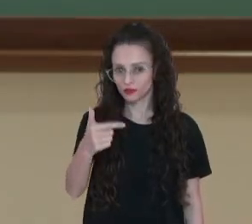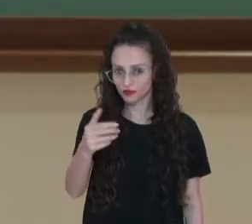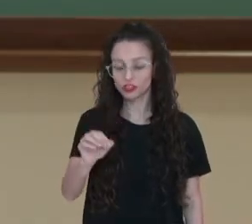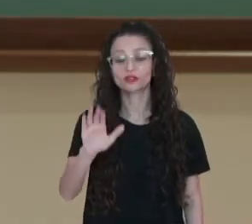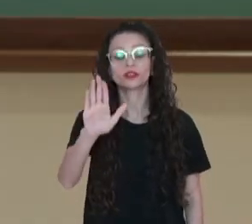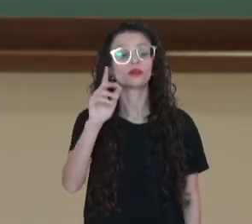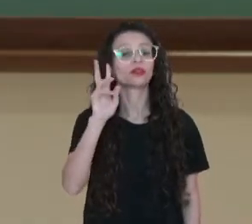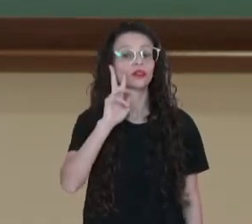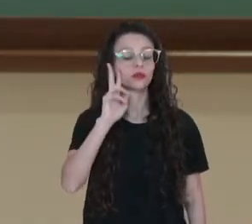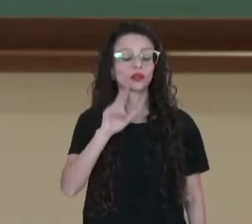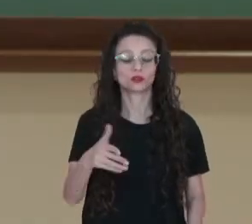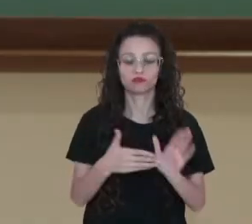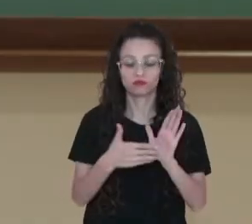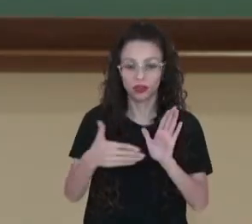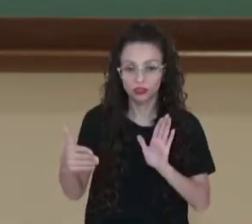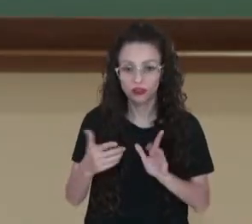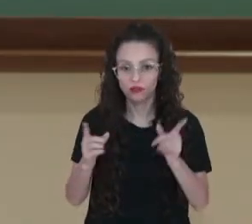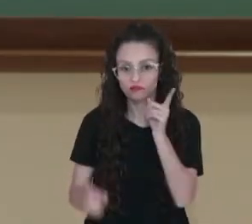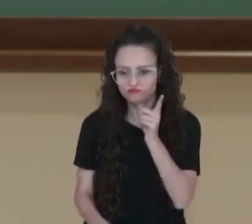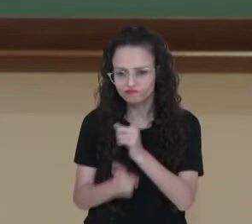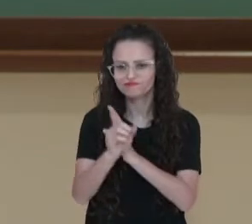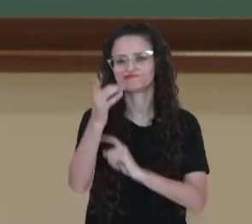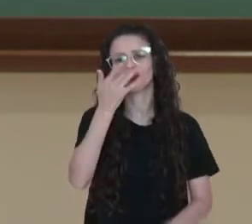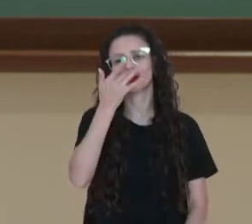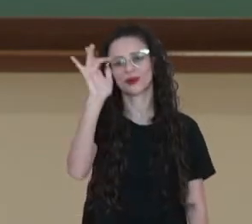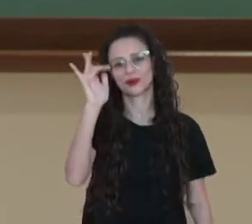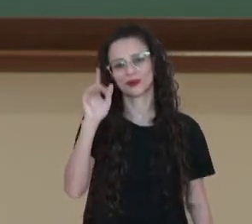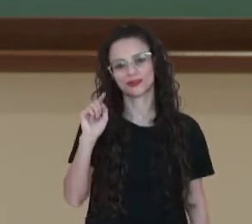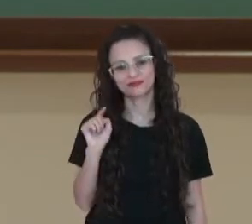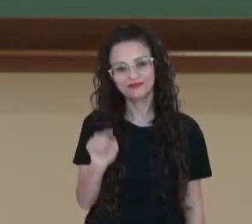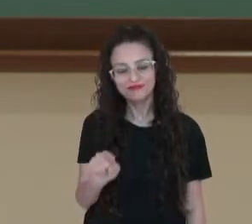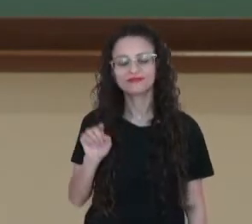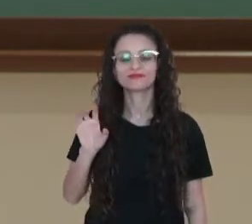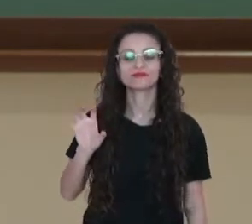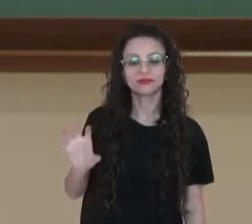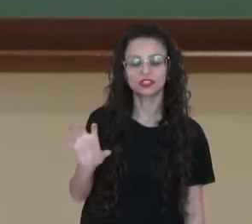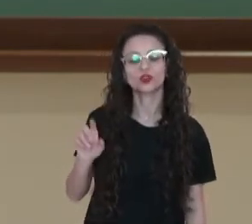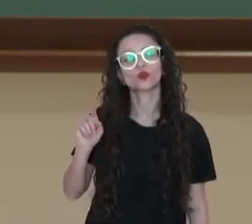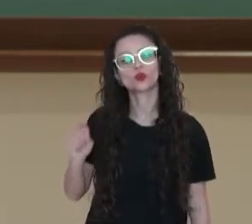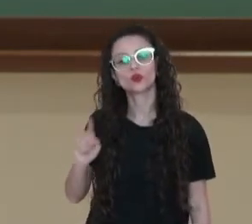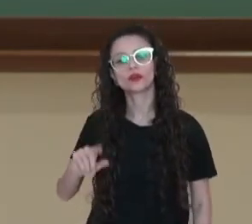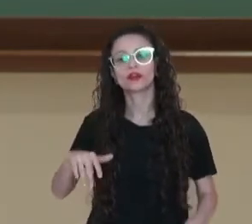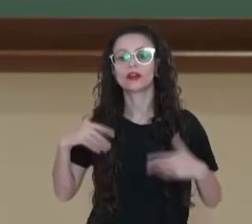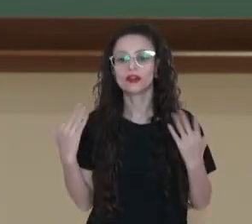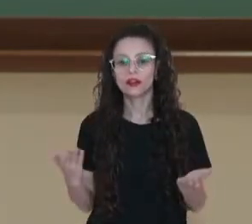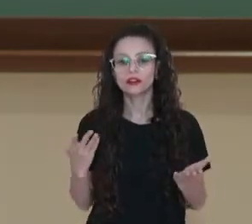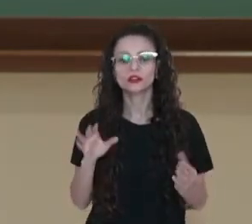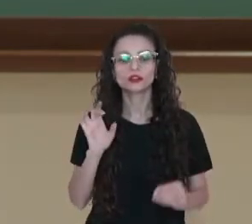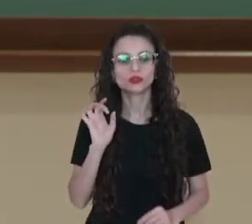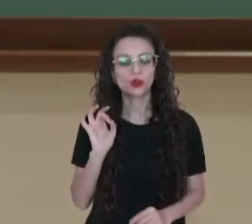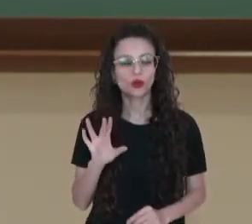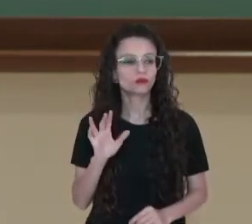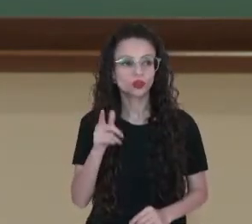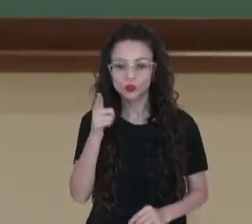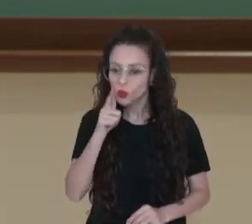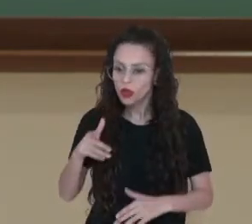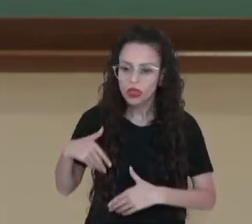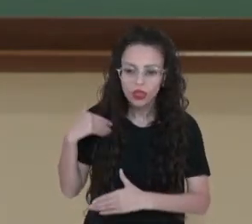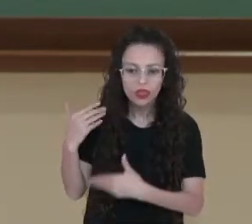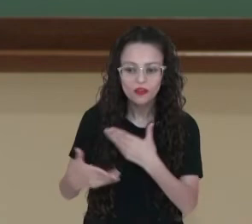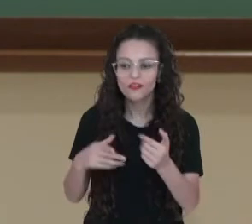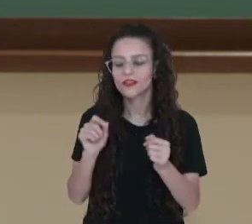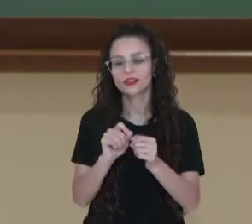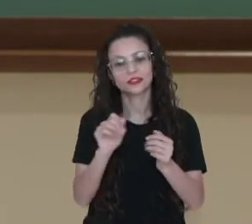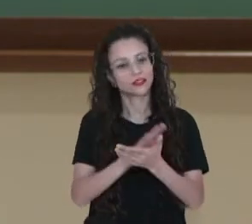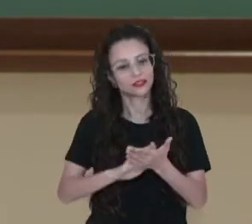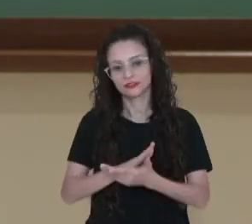a partir do momento que se descobriu o ouro, nessa região eles só mineravam e não conseguiam produzir e nem